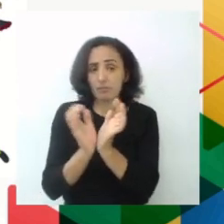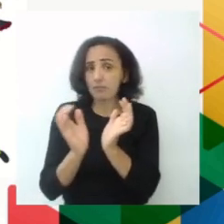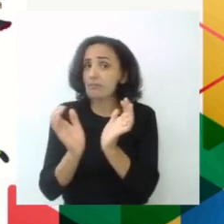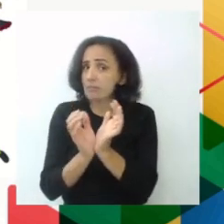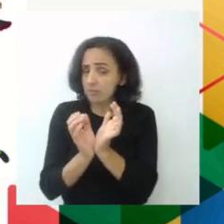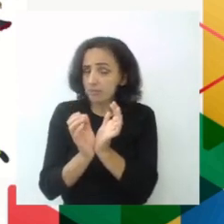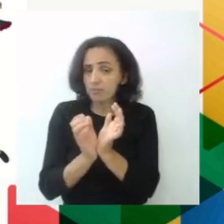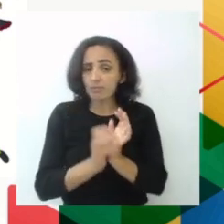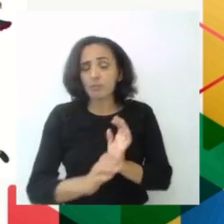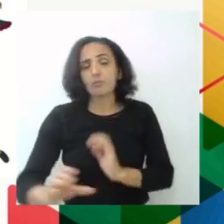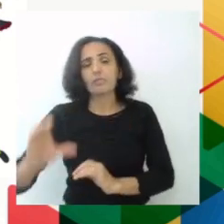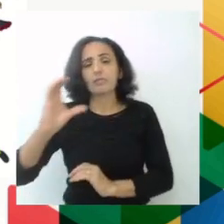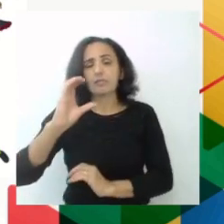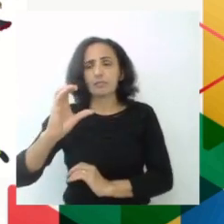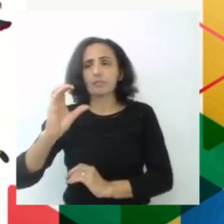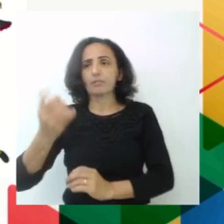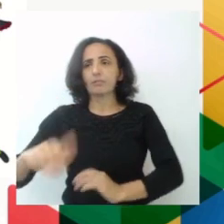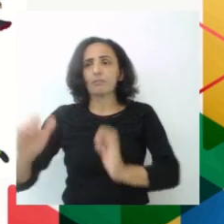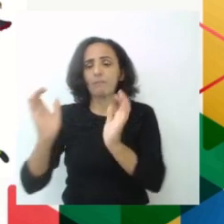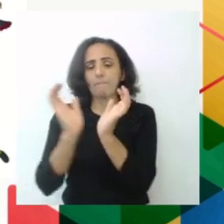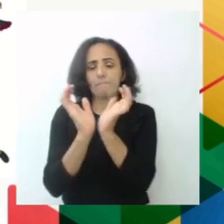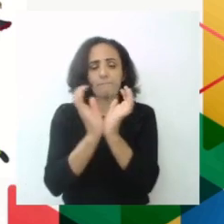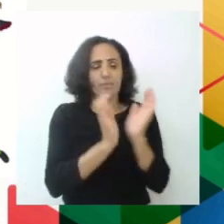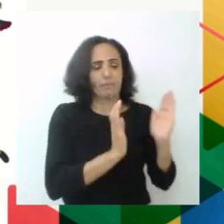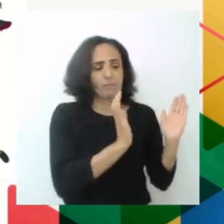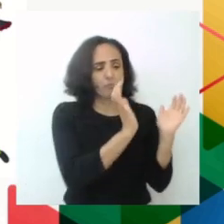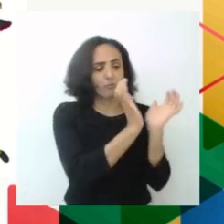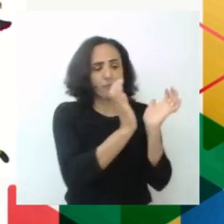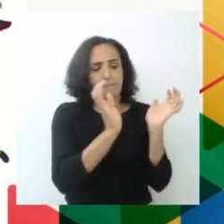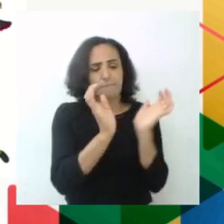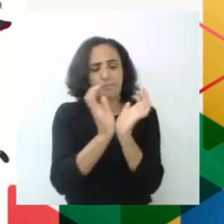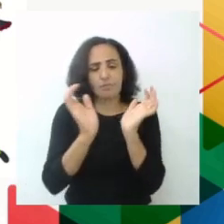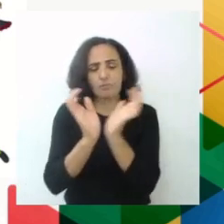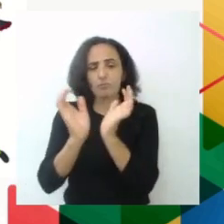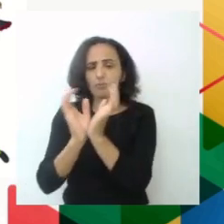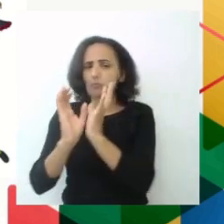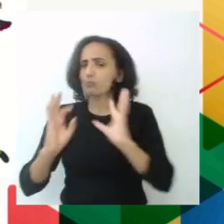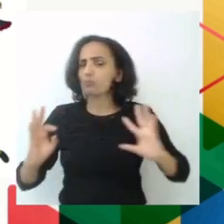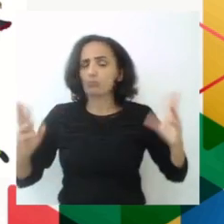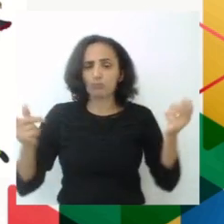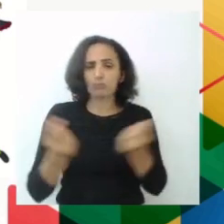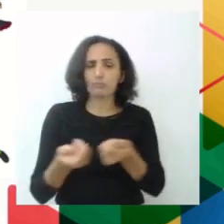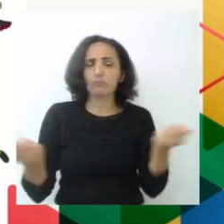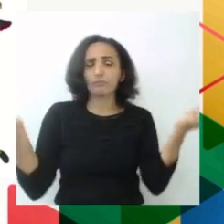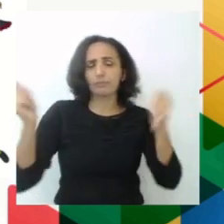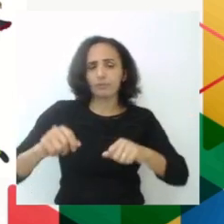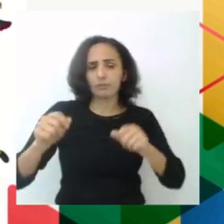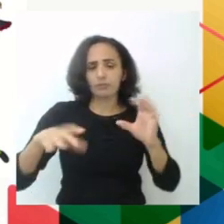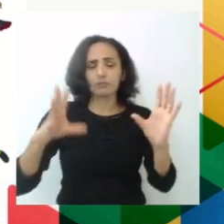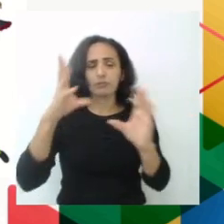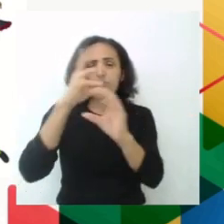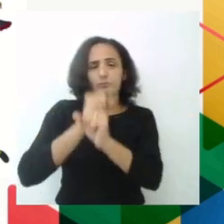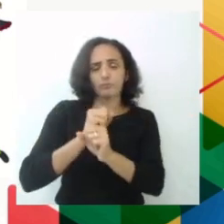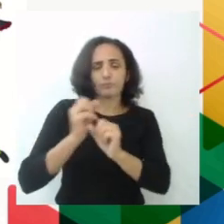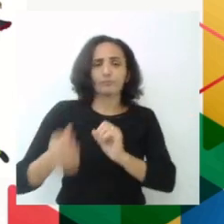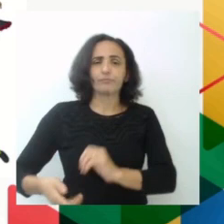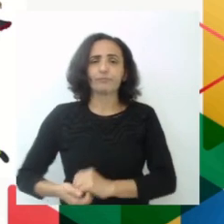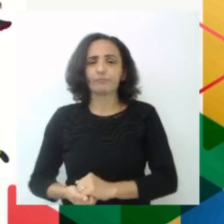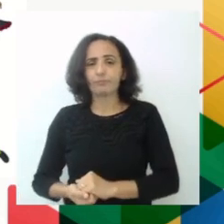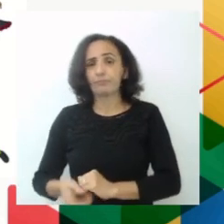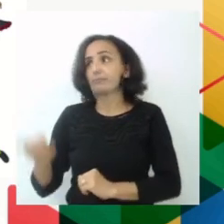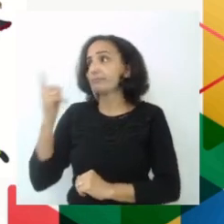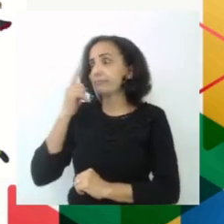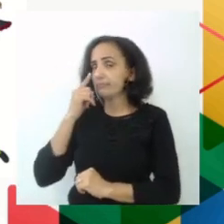17 jogos. E assim você vai fazendo e depois faz a soma de todos os jogos possíveis, né? Nesse caso